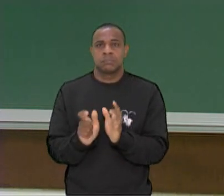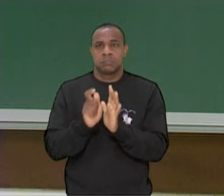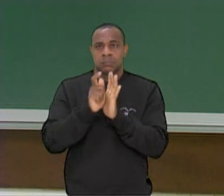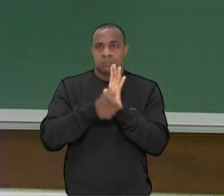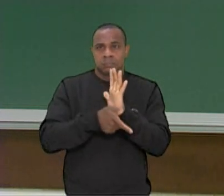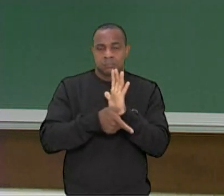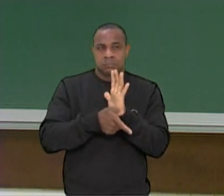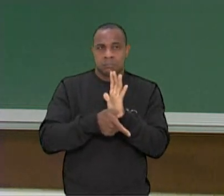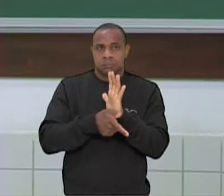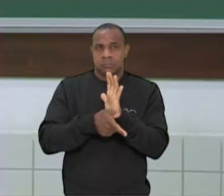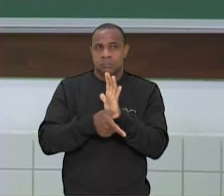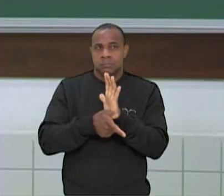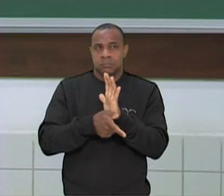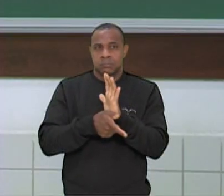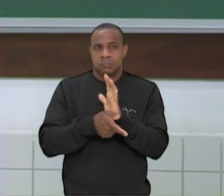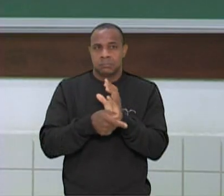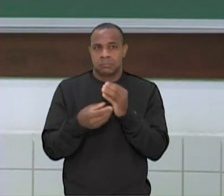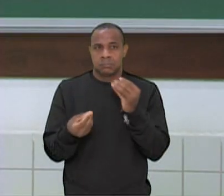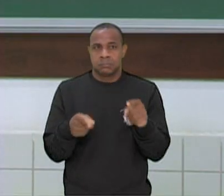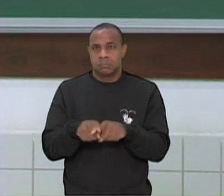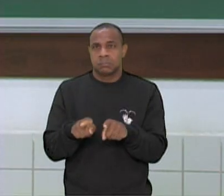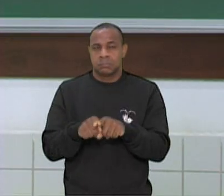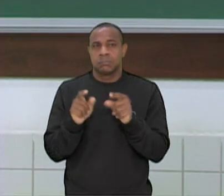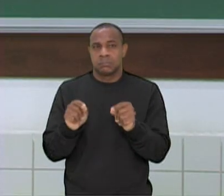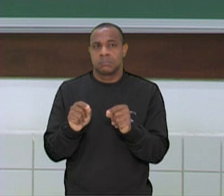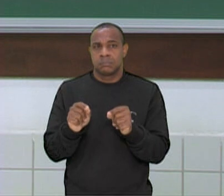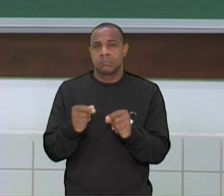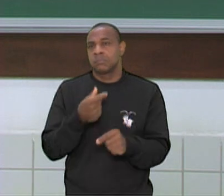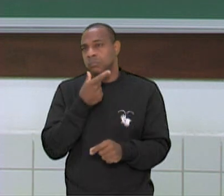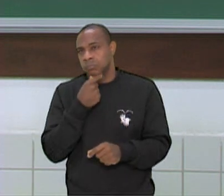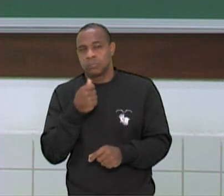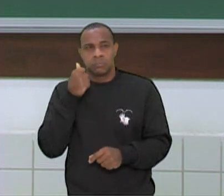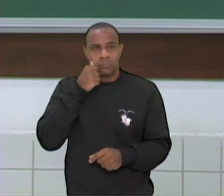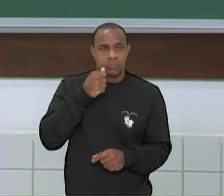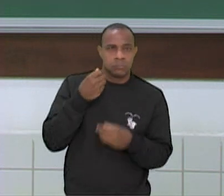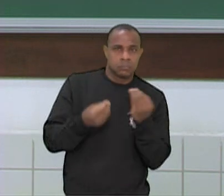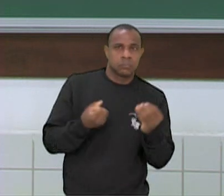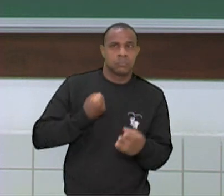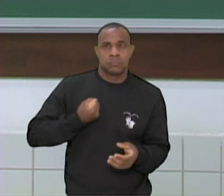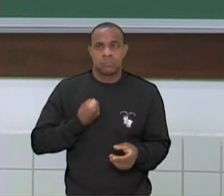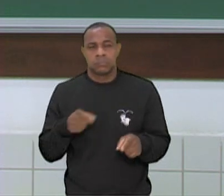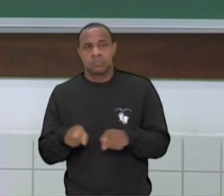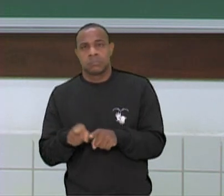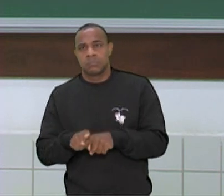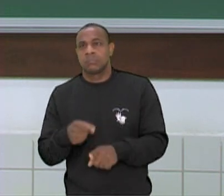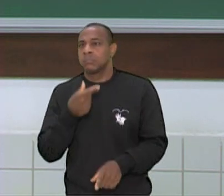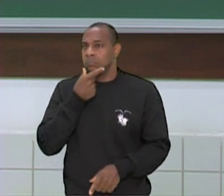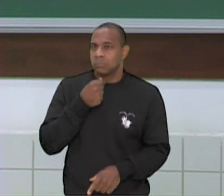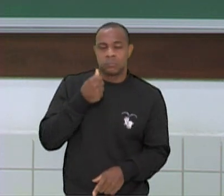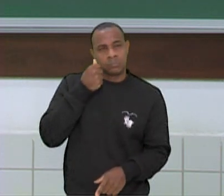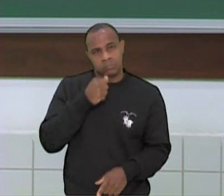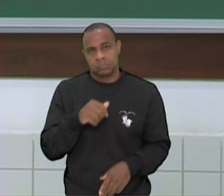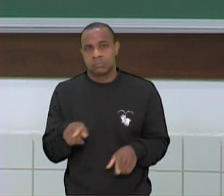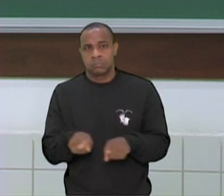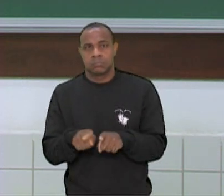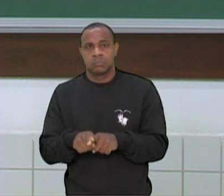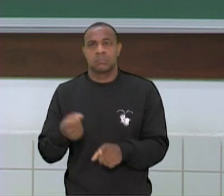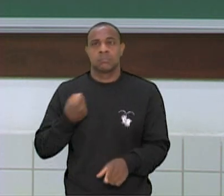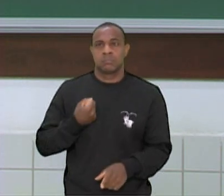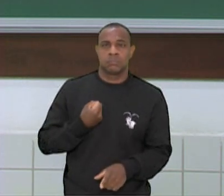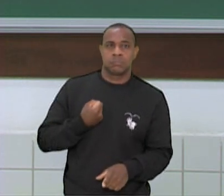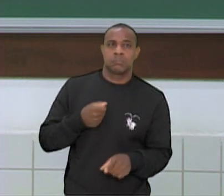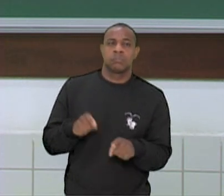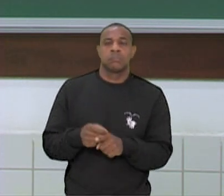sintagma a que se refere. Ou seja, como assim, professora, em gênero e número? Em gênero, se é masculino ou se é feminino, e em número, se é